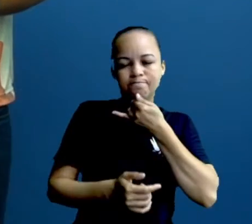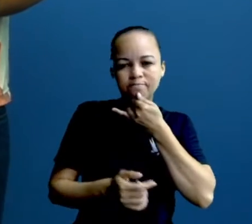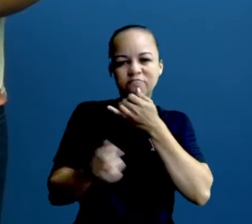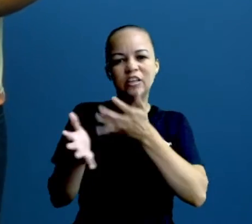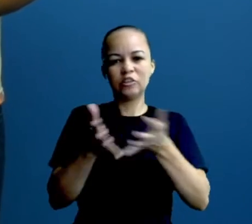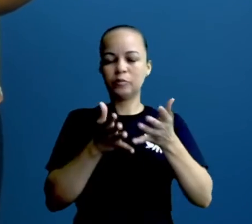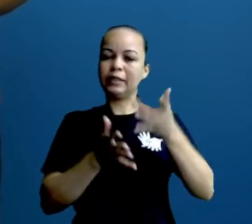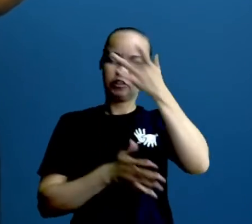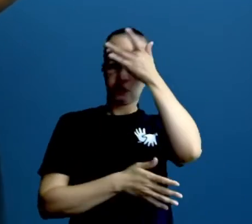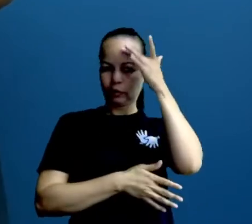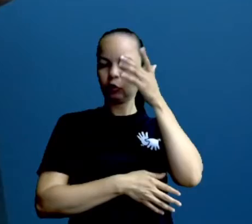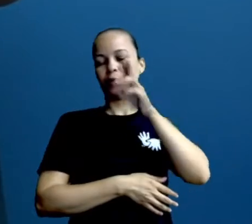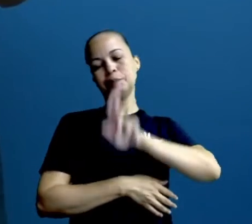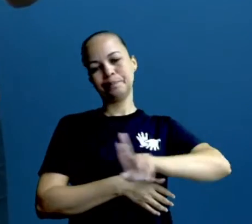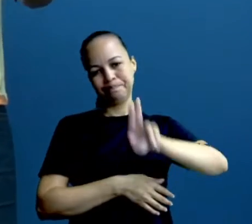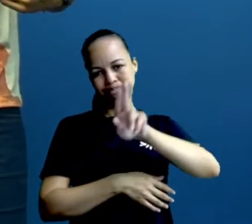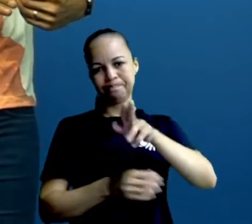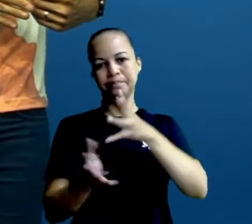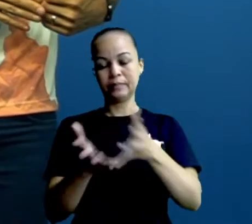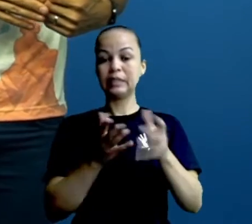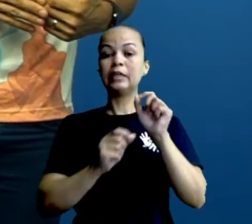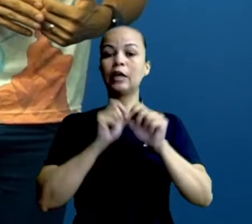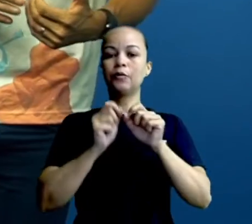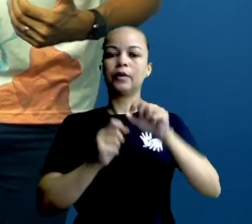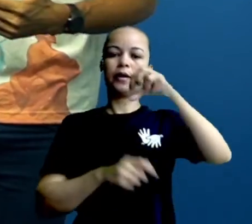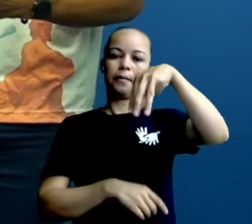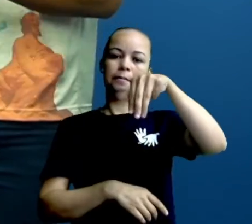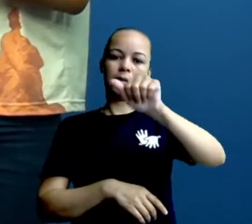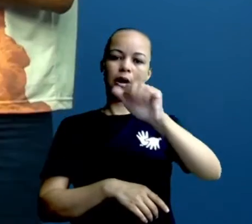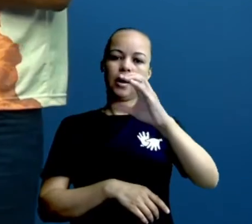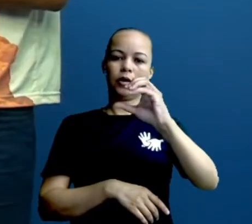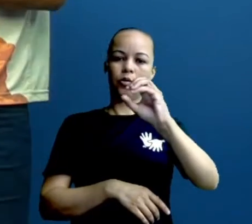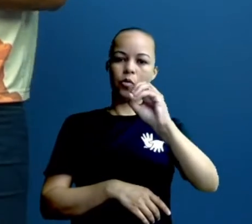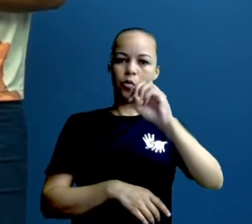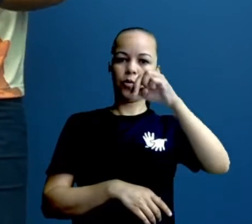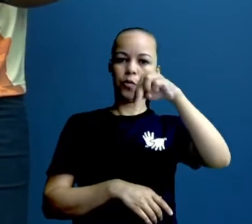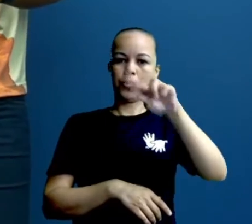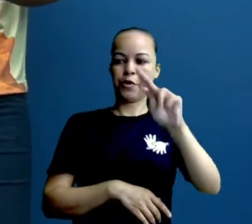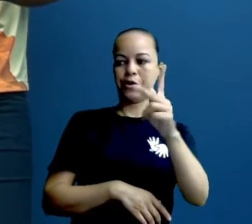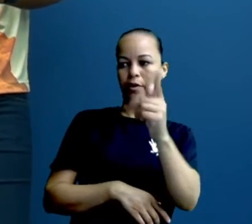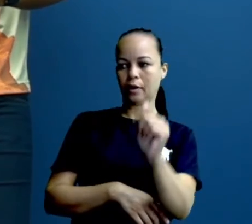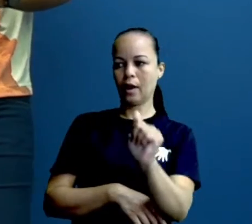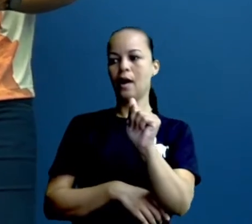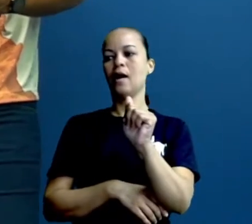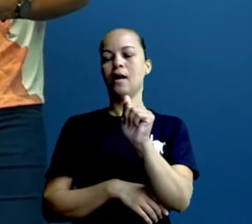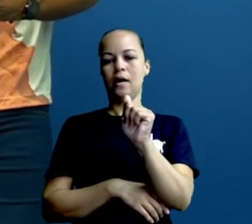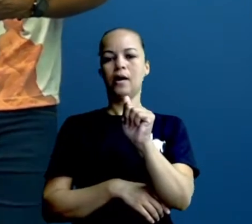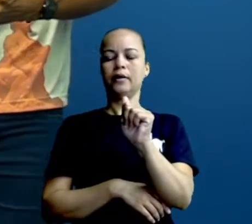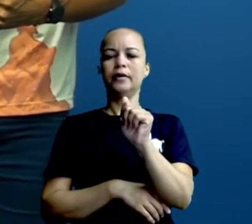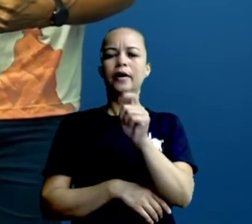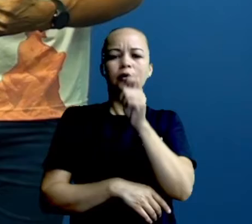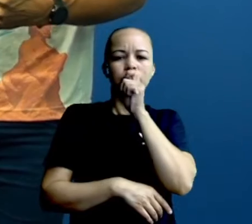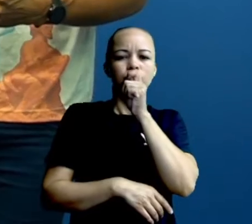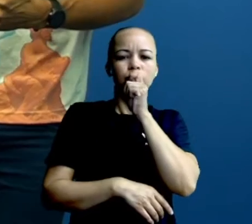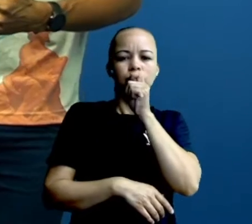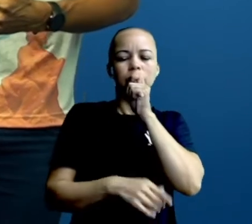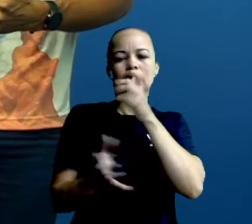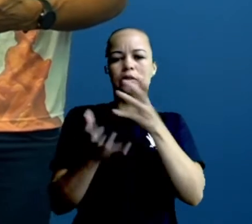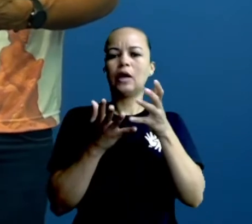é utilizada, tá certo? Que é a maconha, tá certo? Portanto, essa droga daí é uma droga classificada como uma